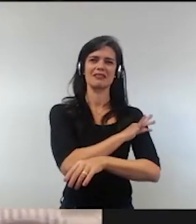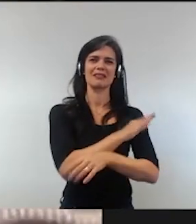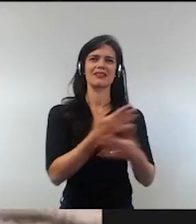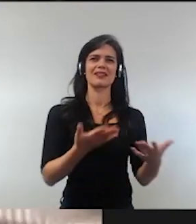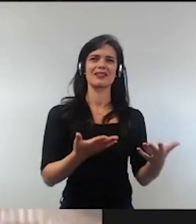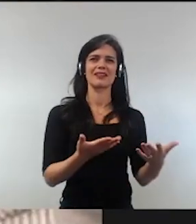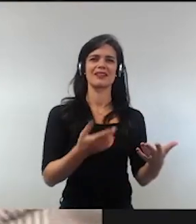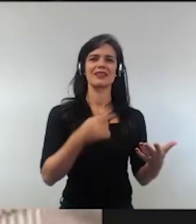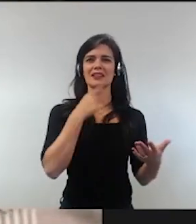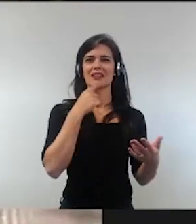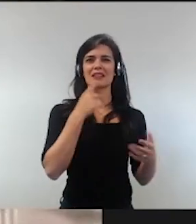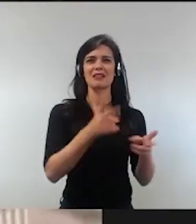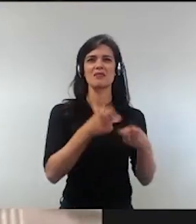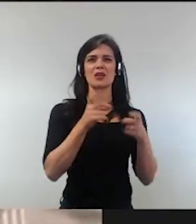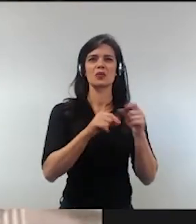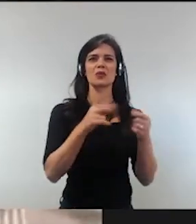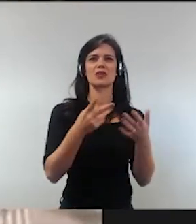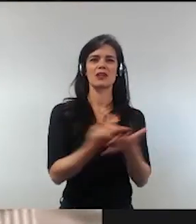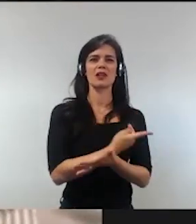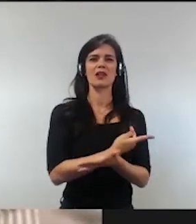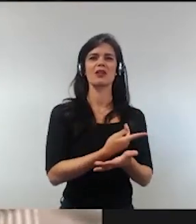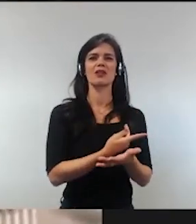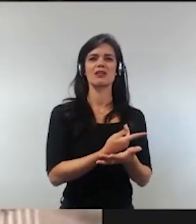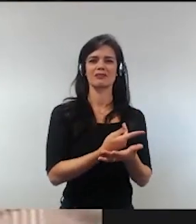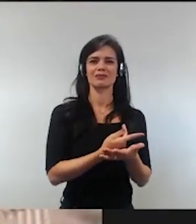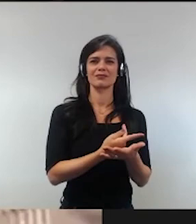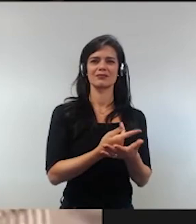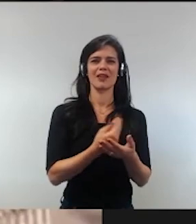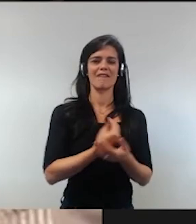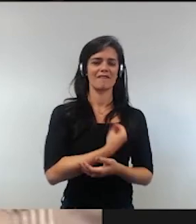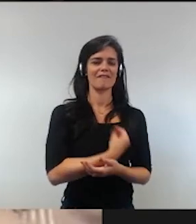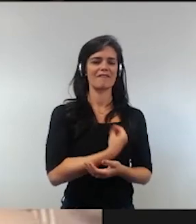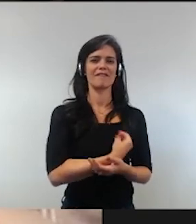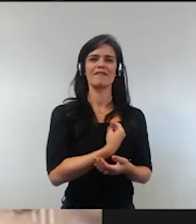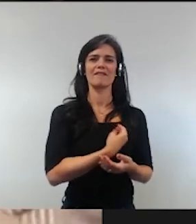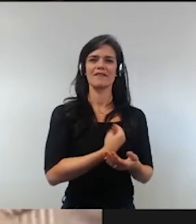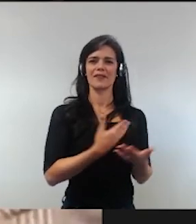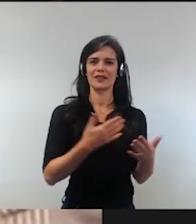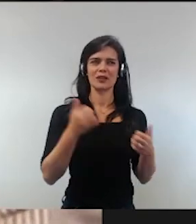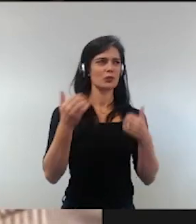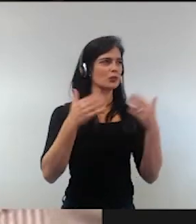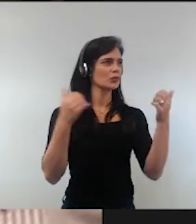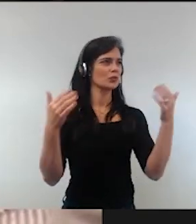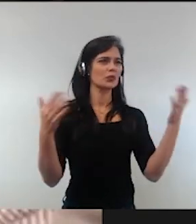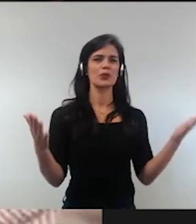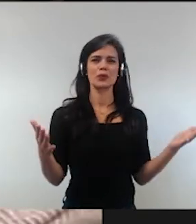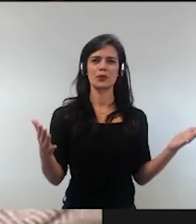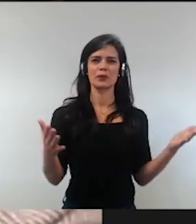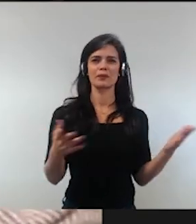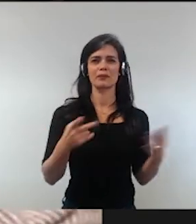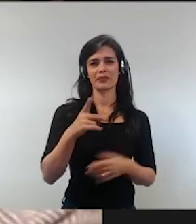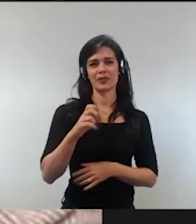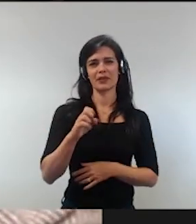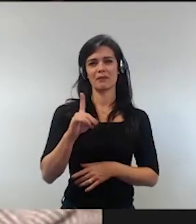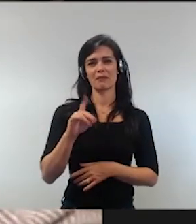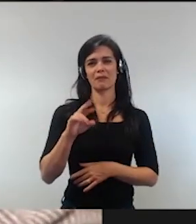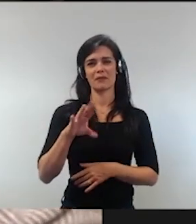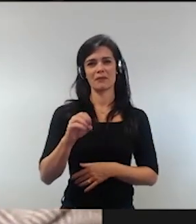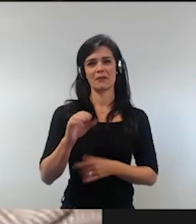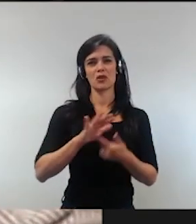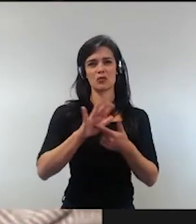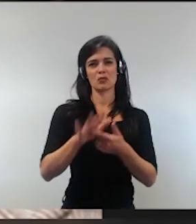que ninguém percebe o que está acontecendo à sua volta. Acho que o Pedro mostrou isso do seu